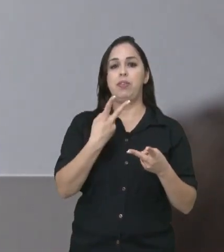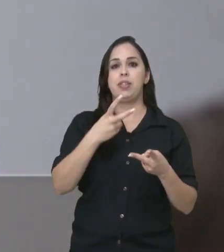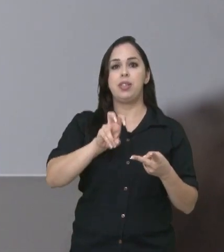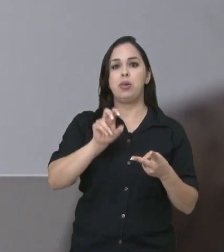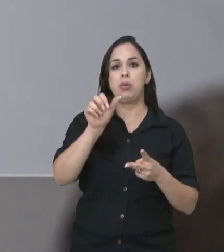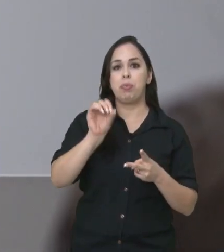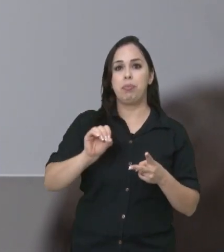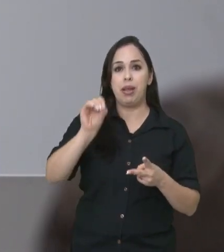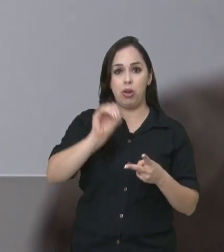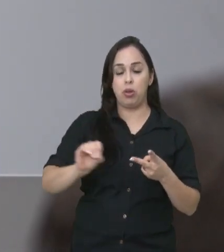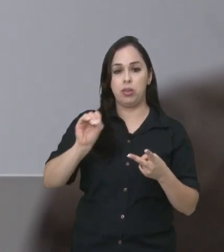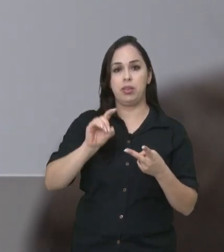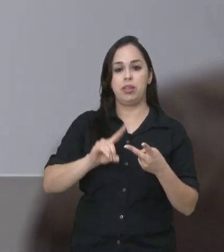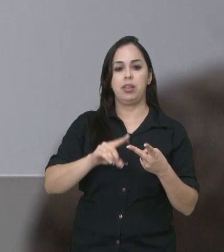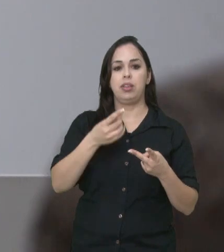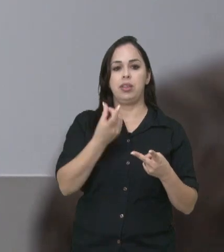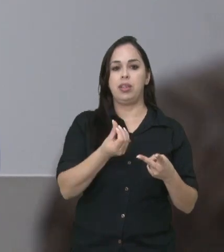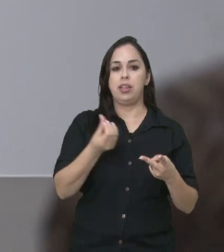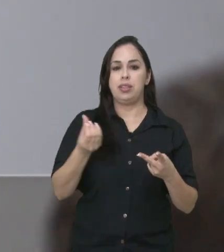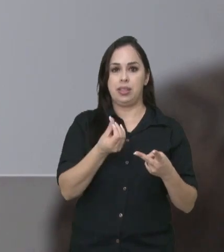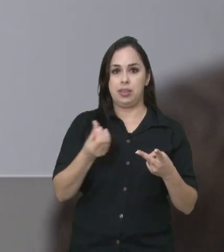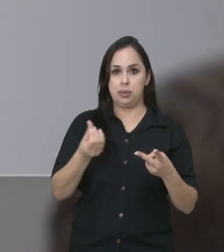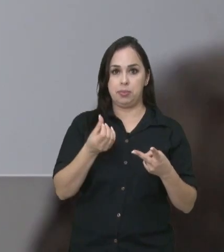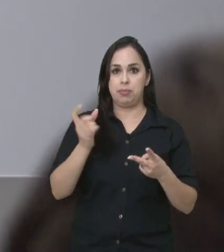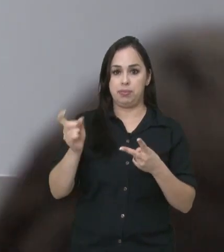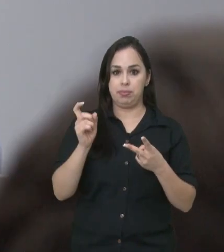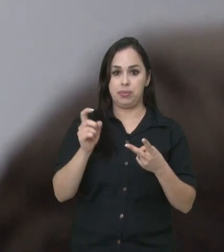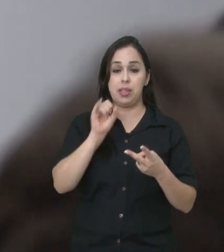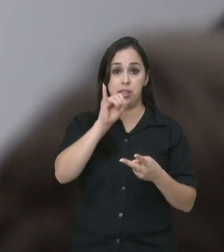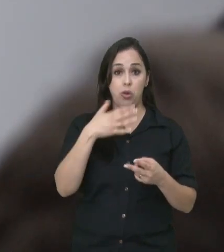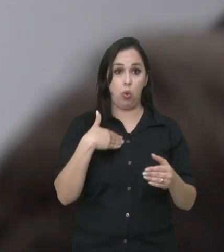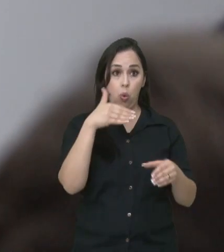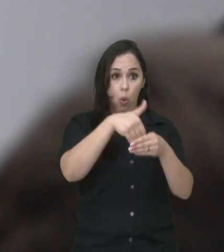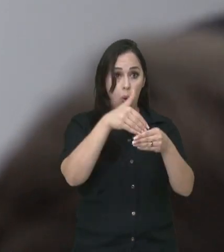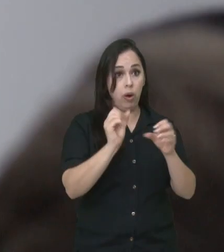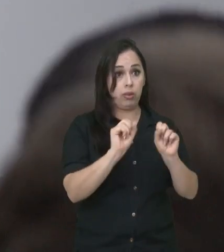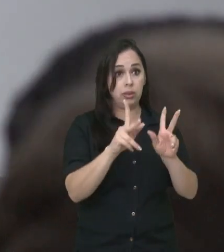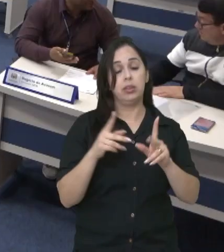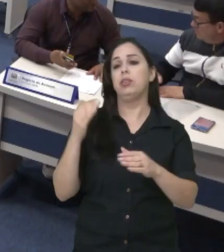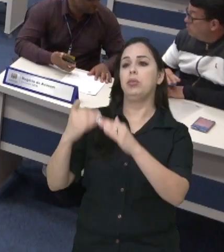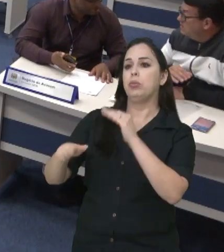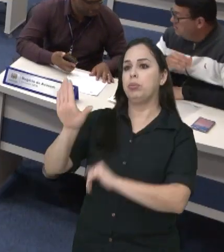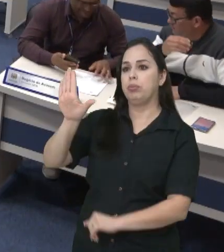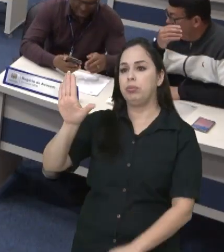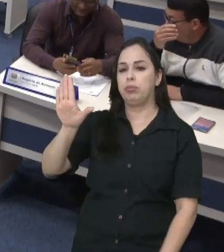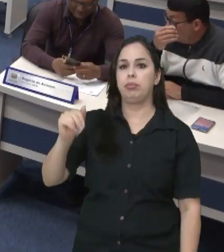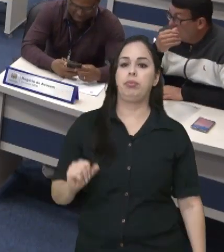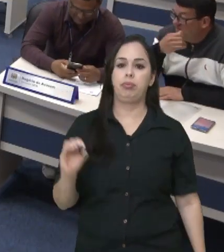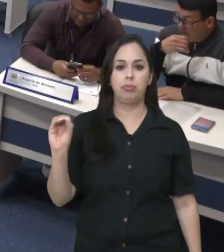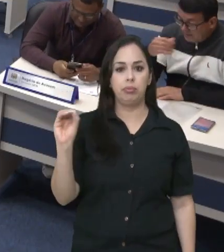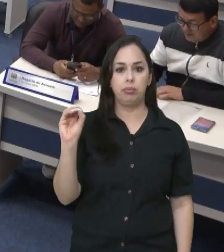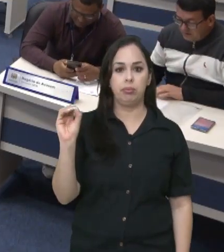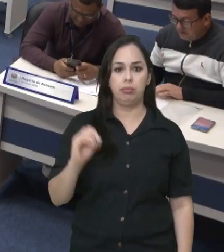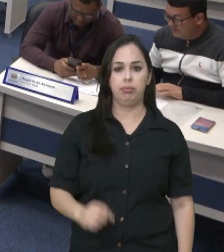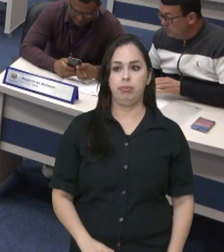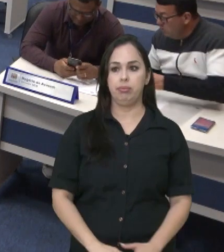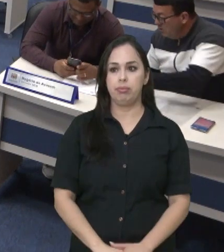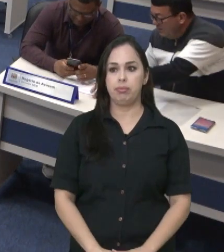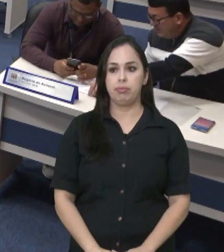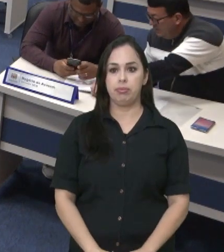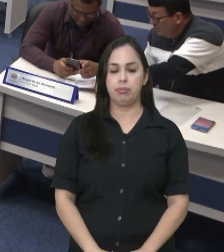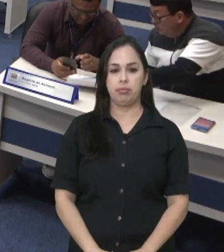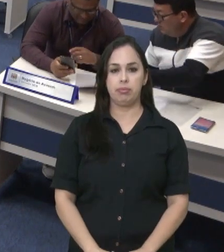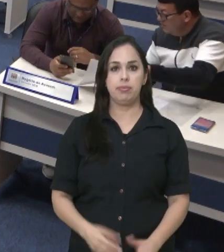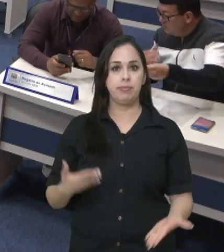2022, 66ª sessão ordinária. Vereadores favoráveis permaneçam em comissão, os contrários se manifestem. Nenhum voto contrário. Aprovado